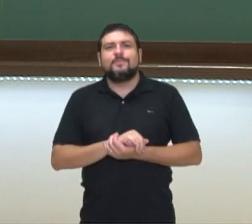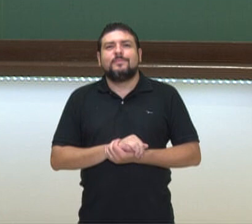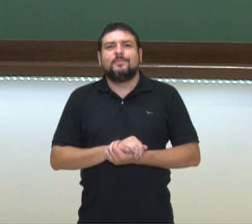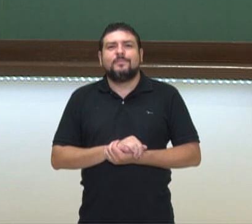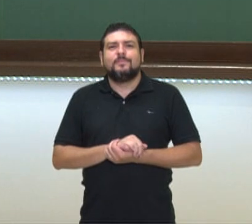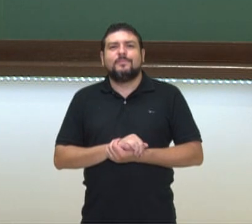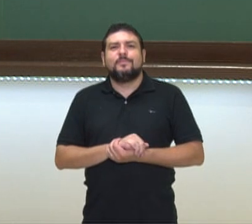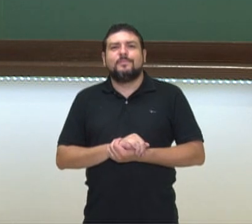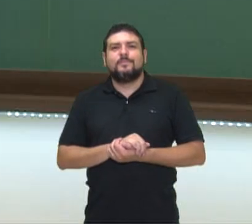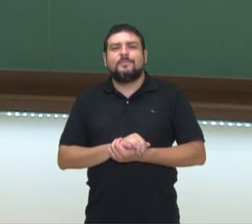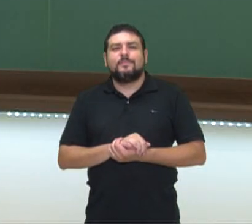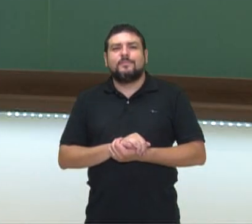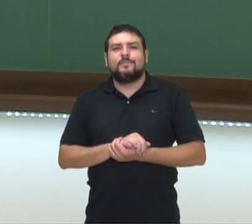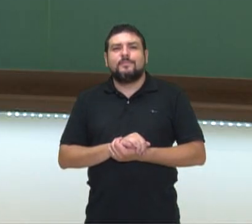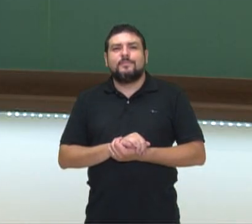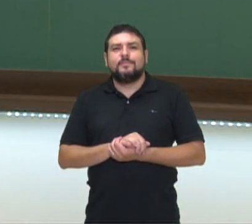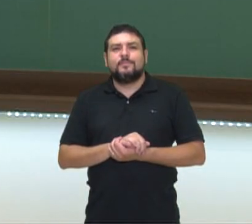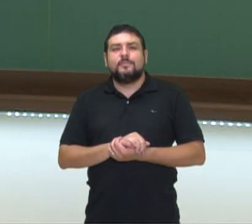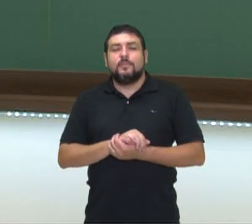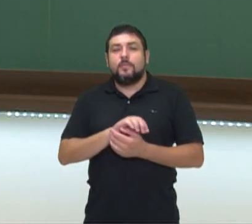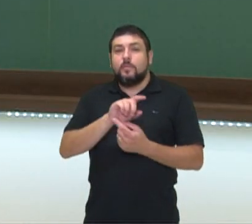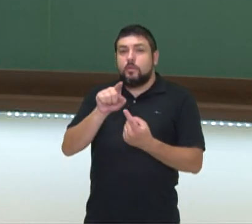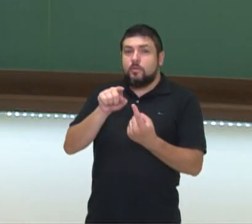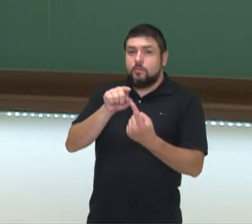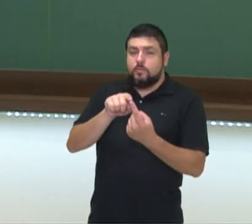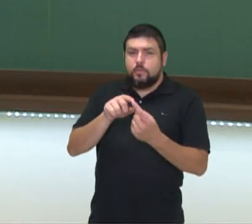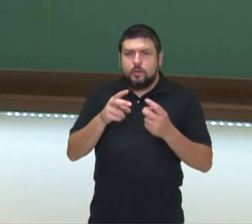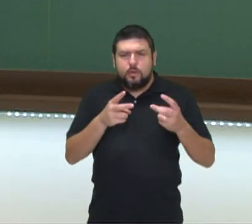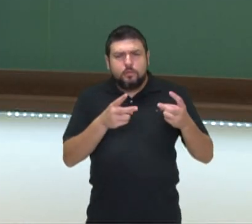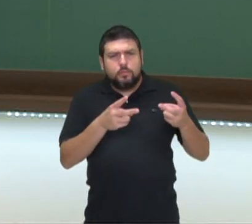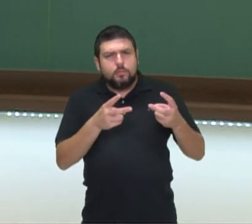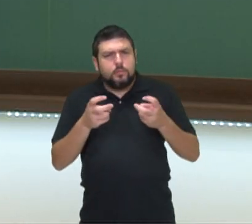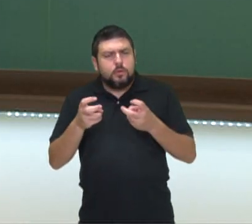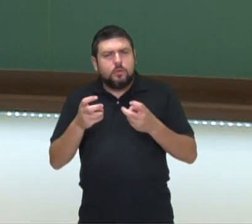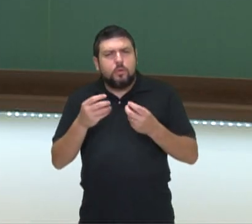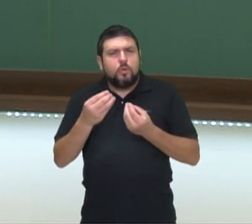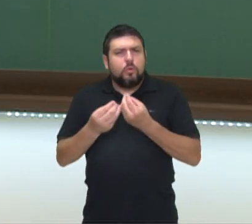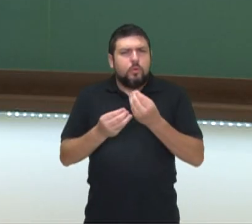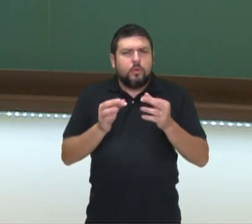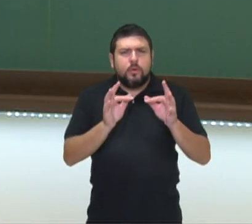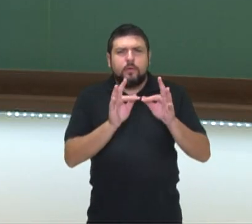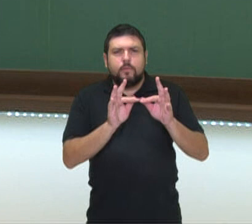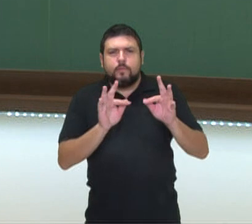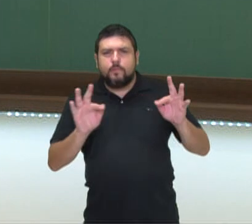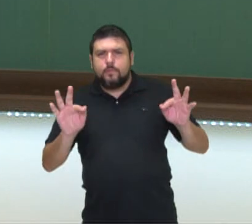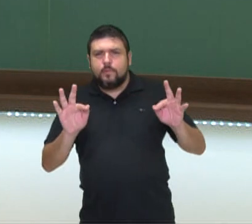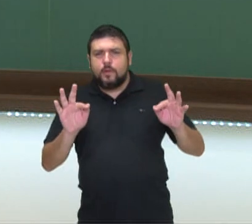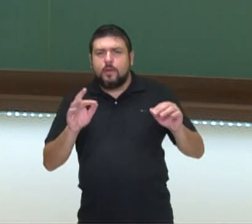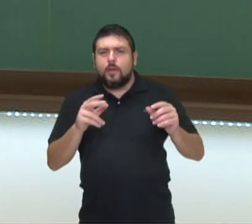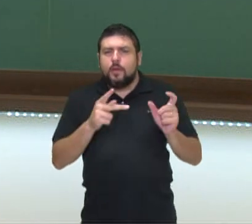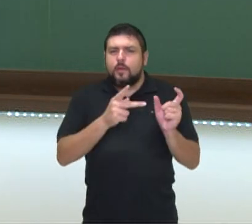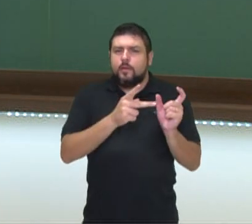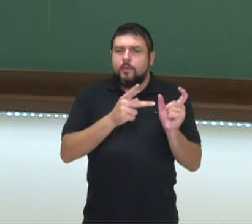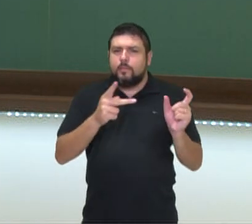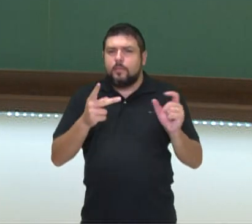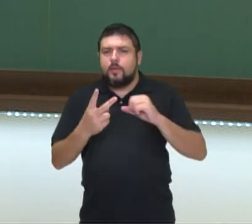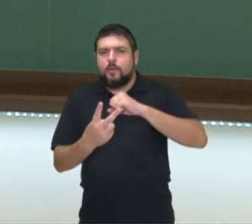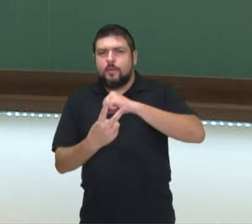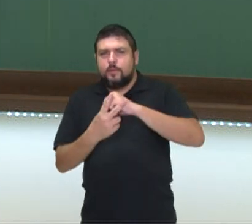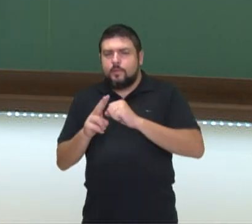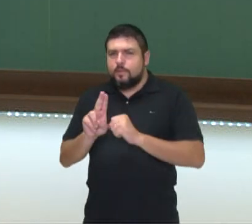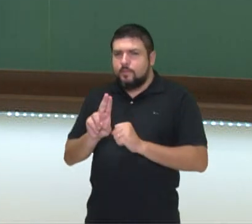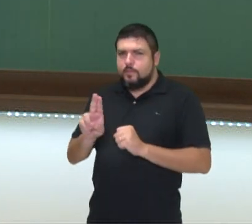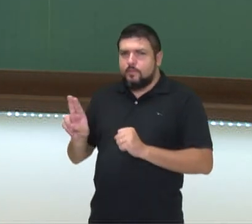Ele é reconhecer ocorrências de predicado verbo nominal. Isso mesmo. E